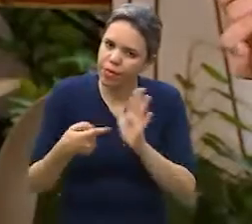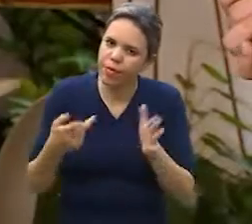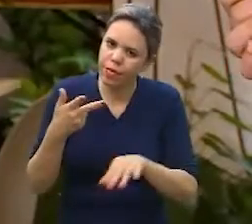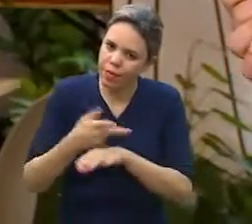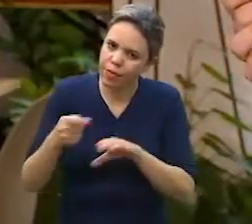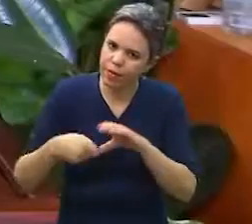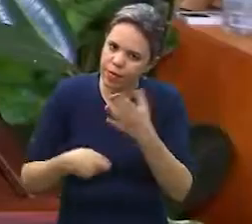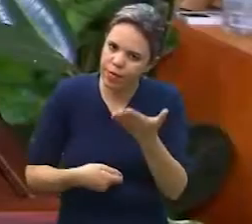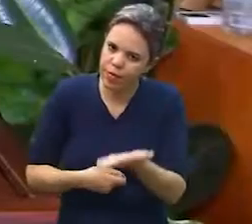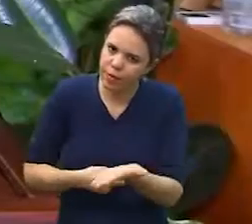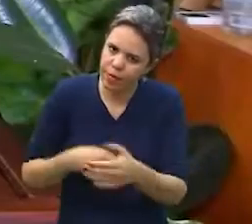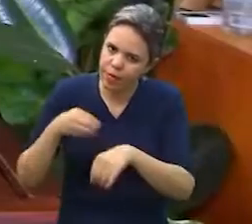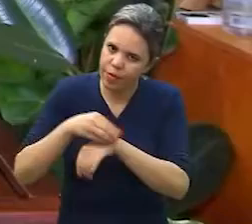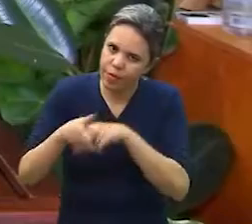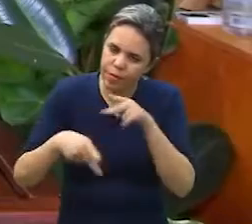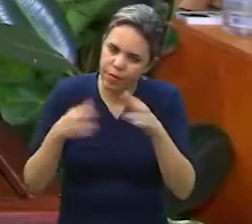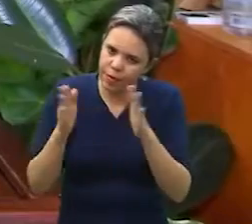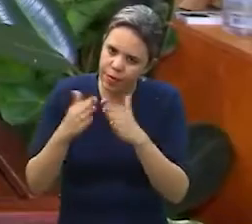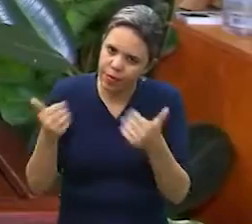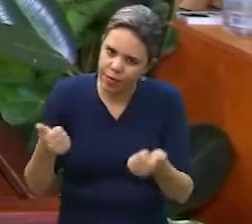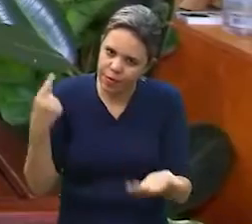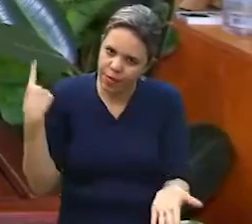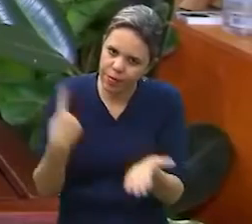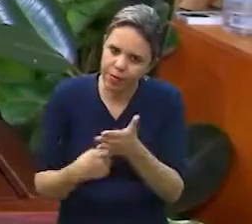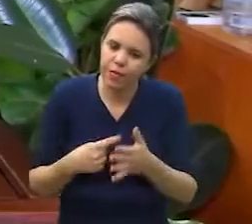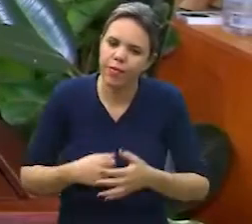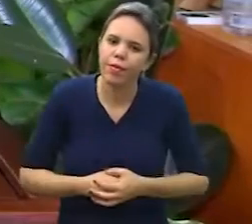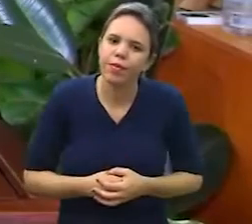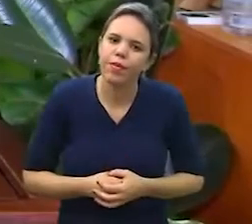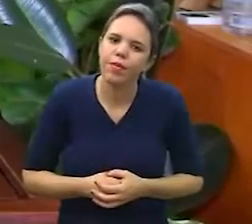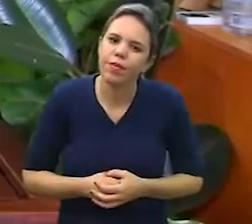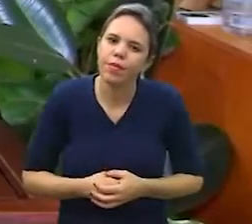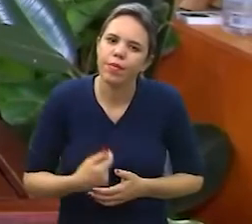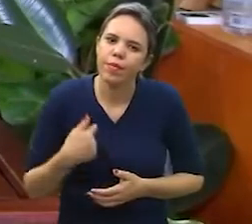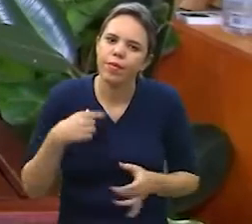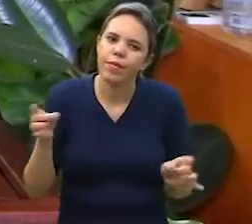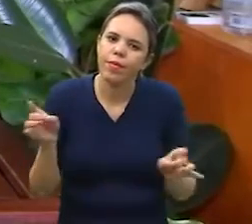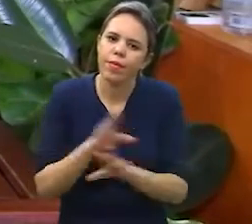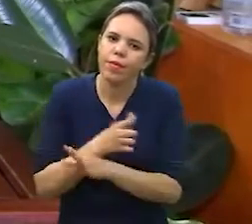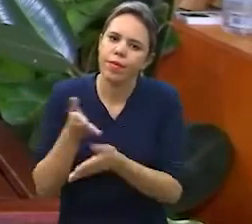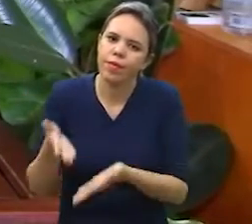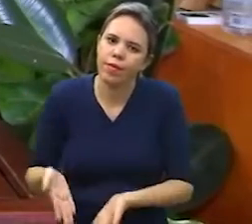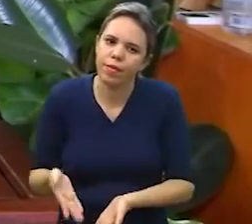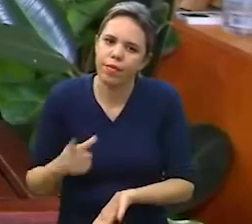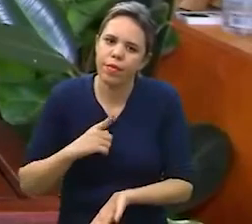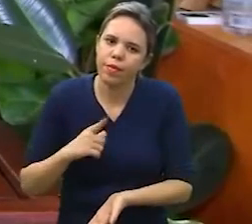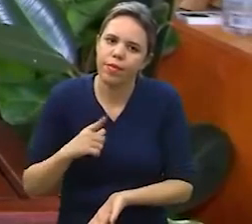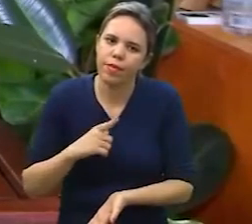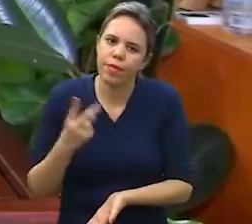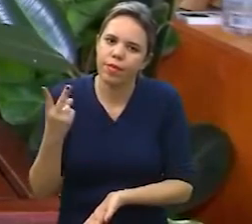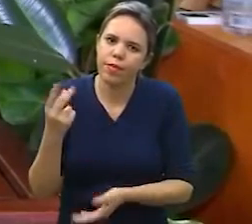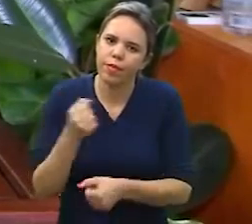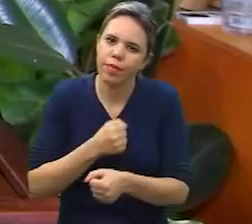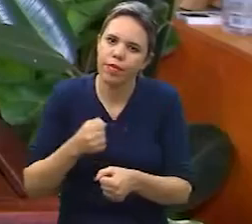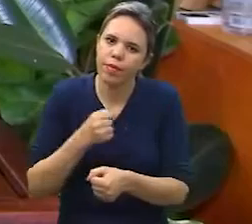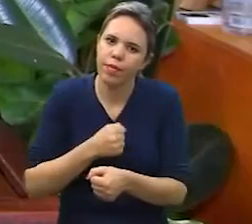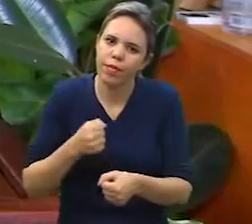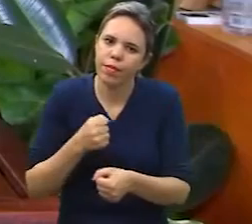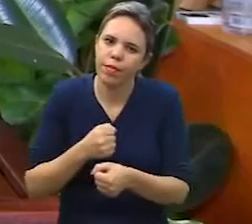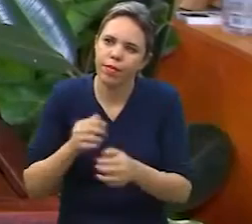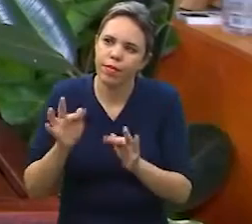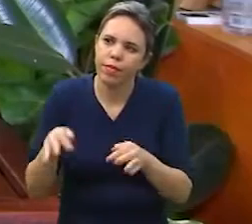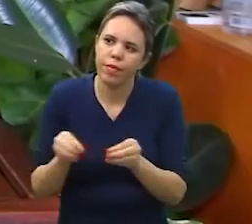Pode gravar deixar. Com a gente e passar para o pessoal de casa. Combinado? Combinado. Bom, eu vou terminar aqui. Ainda tem essas duas receitas aqui para